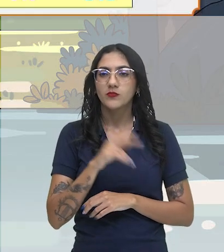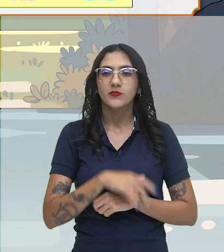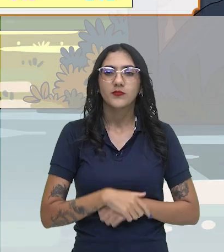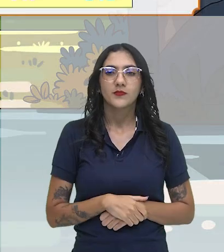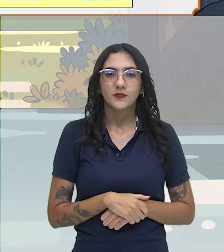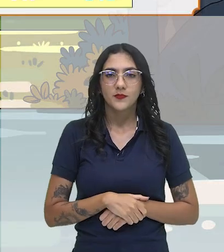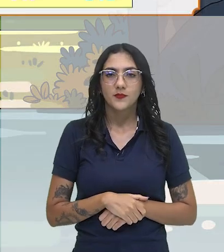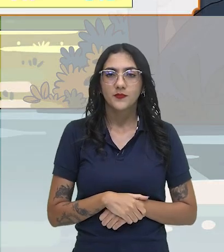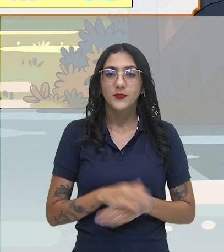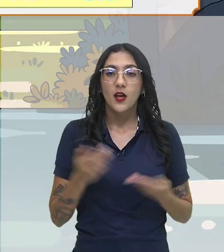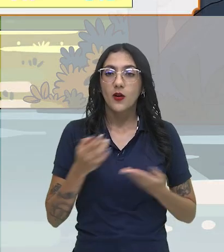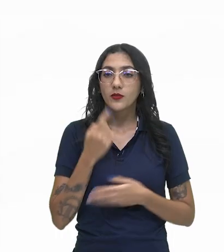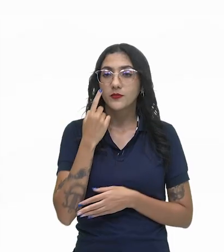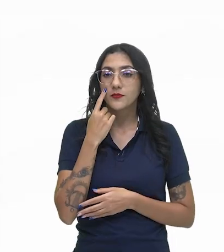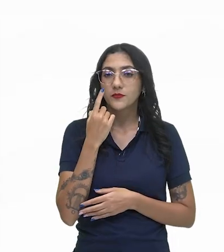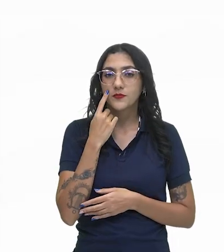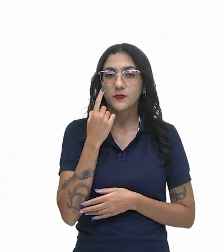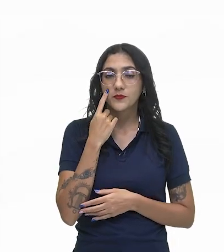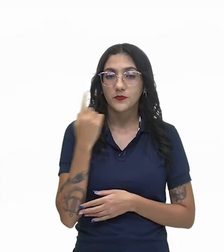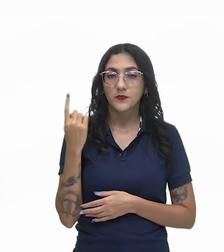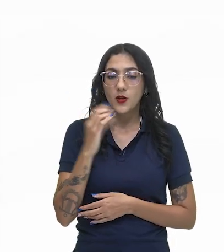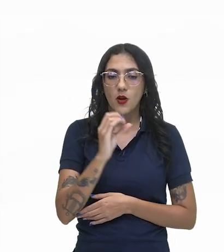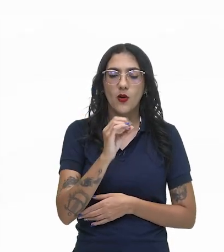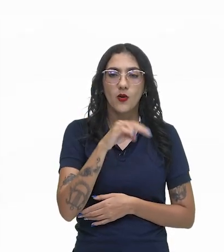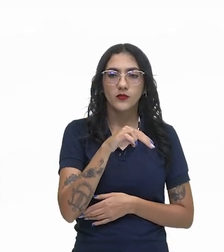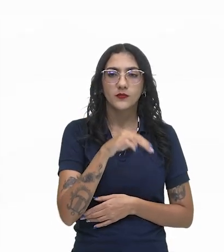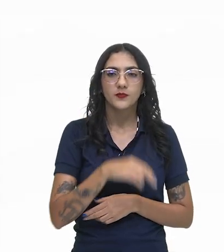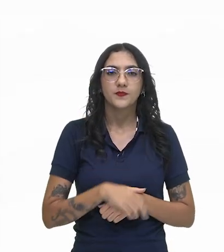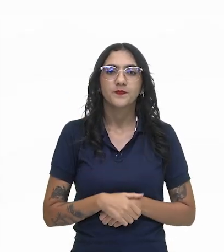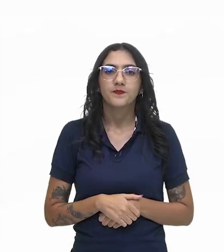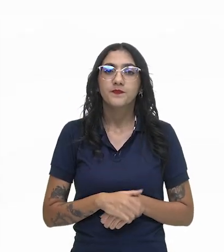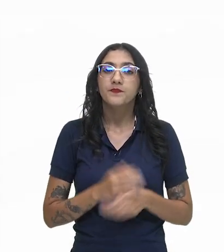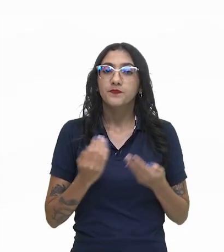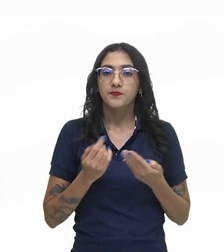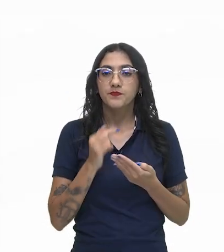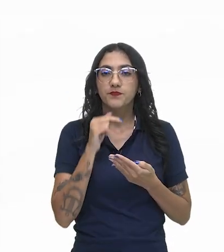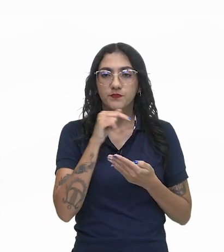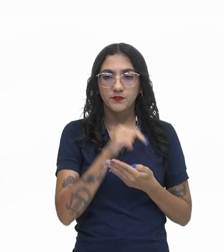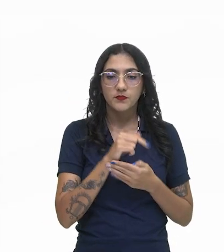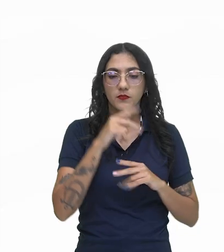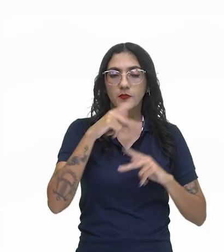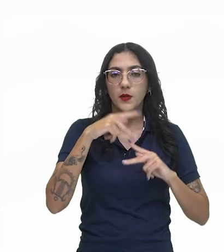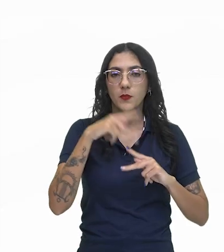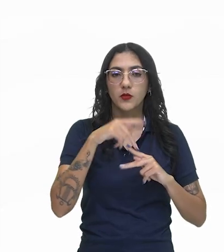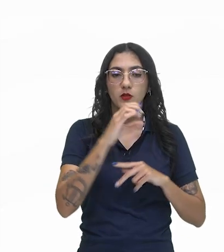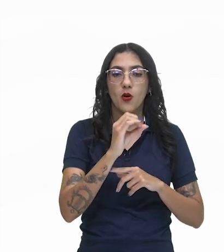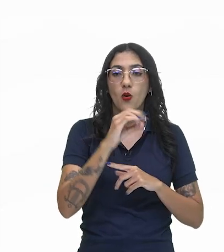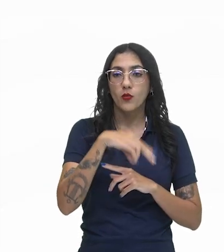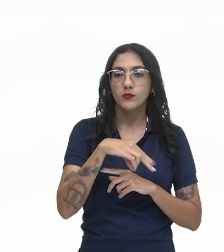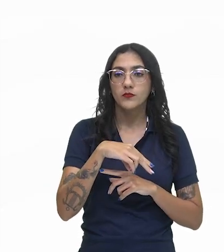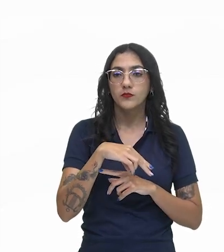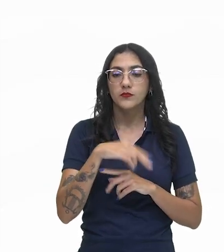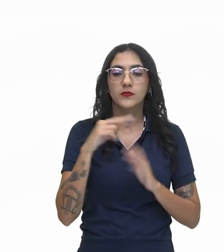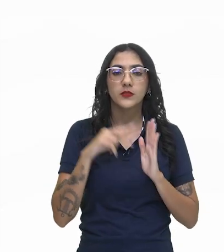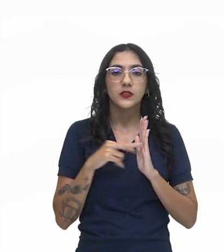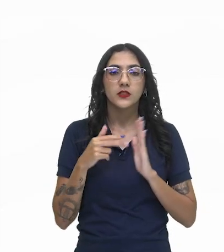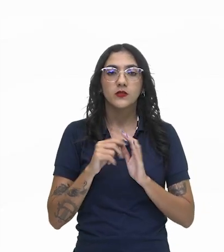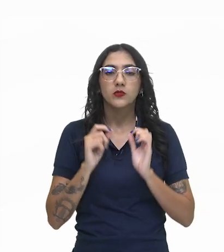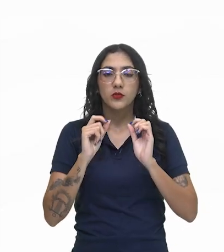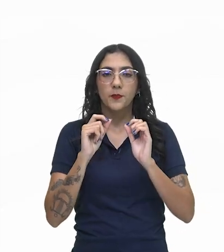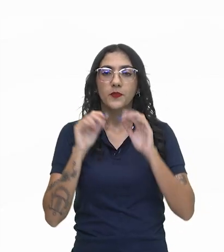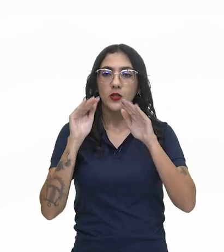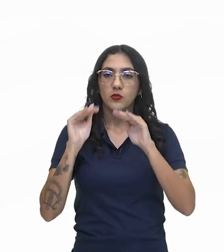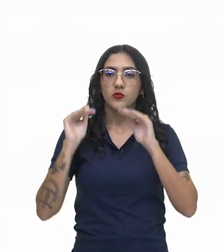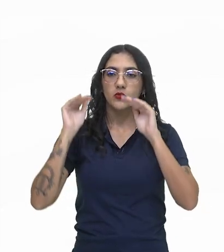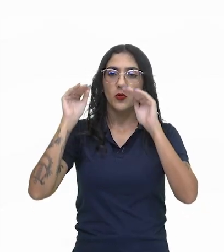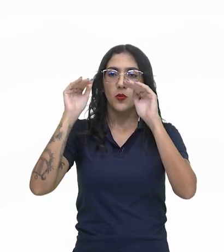vamos falar sobre a preposition on. A preposition on. On significa sobre, em